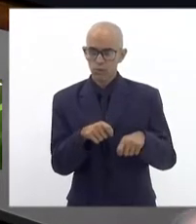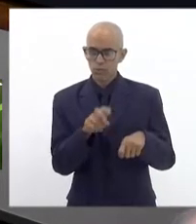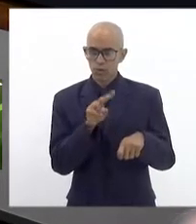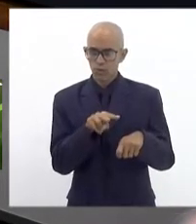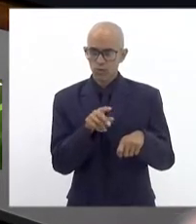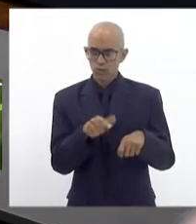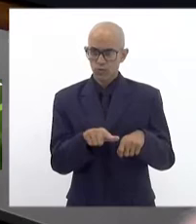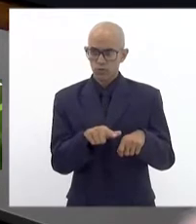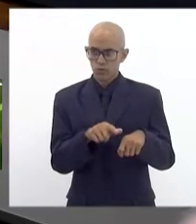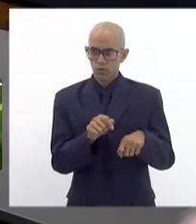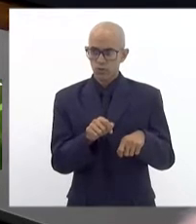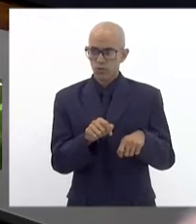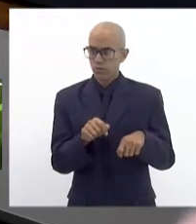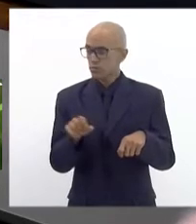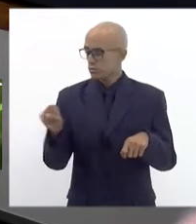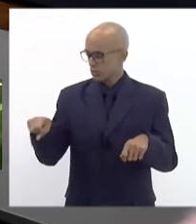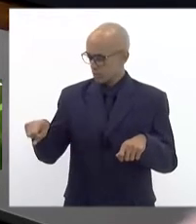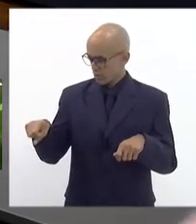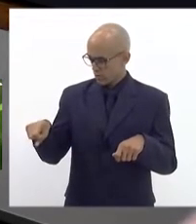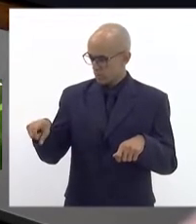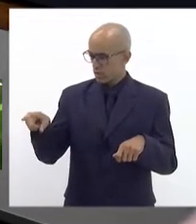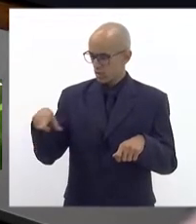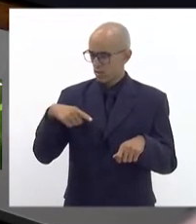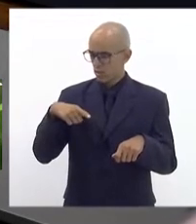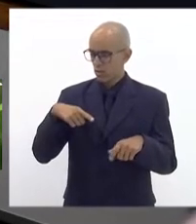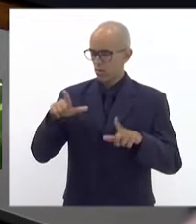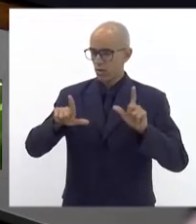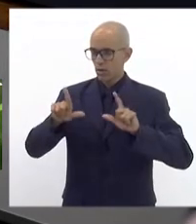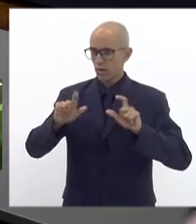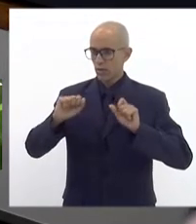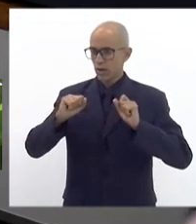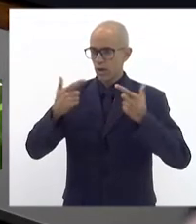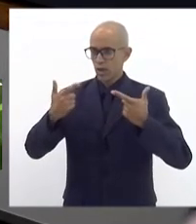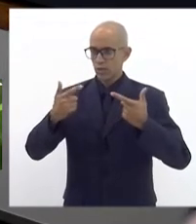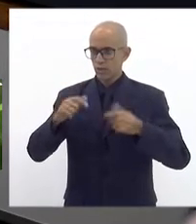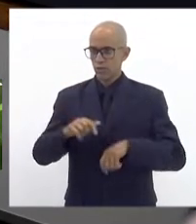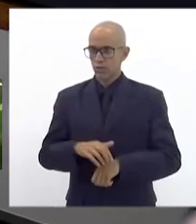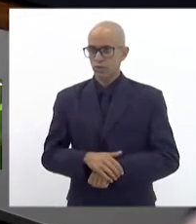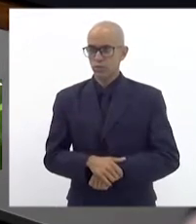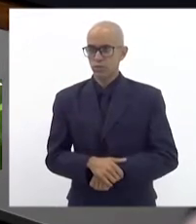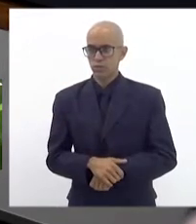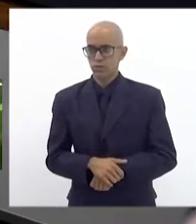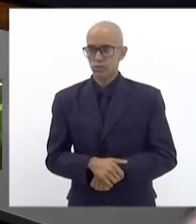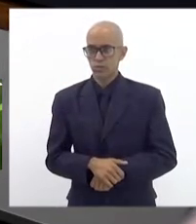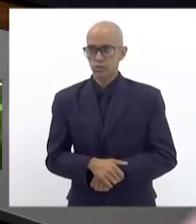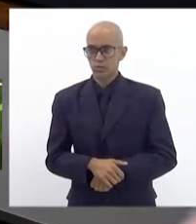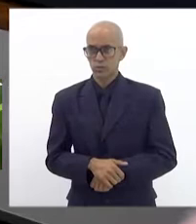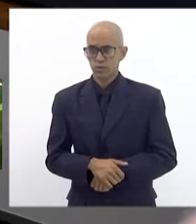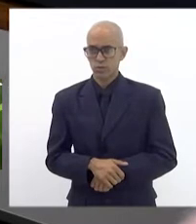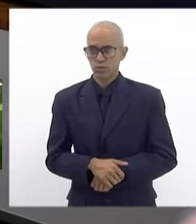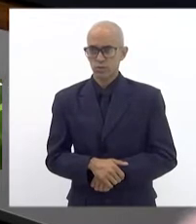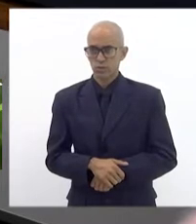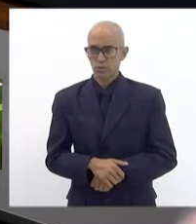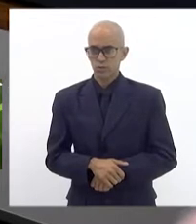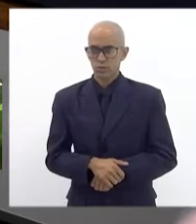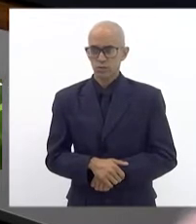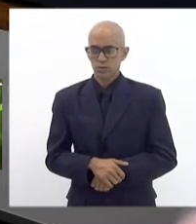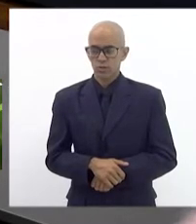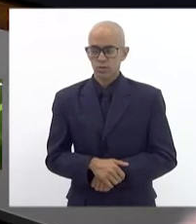Sim, sim, sim. Inclusive está sendo transmitida pela TV Alerj. Voltou a tela cheia, gente? Ainda não.